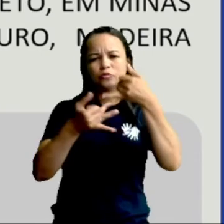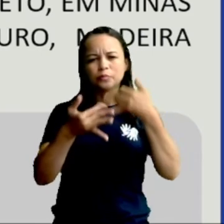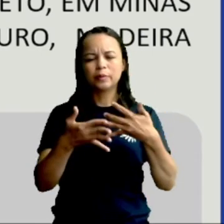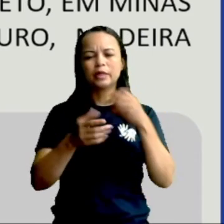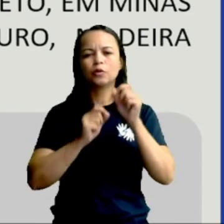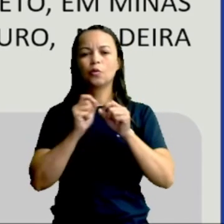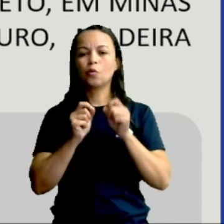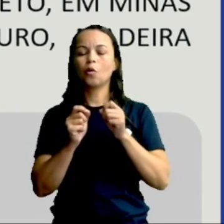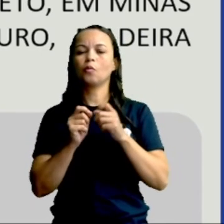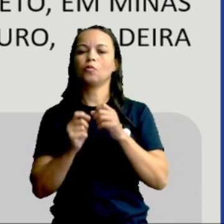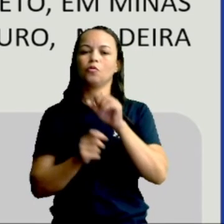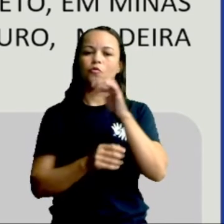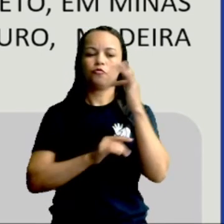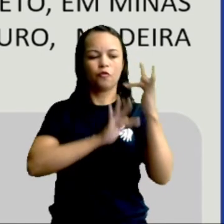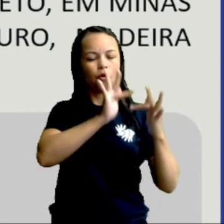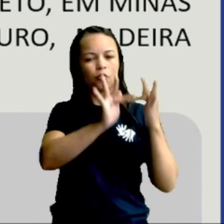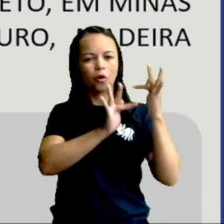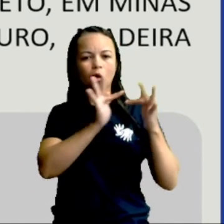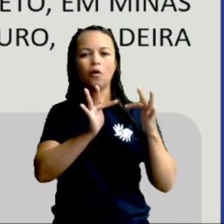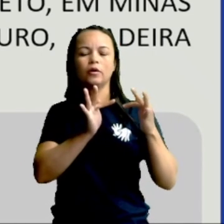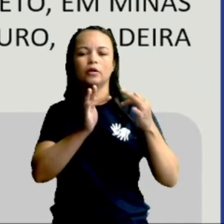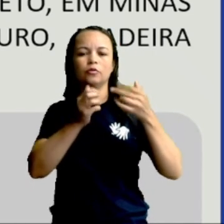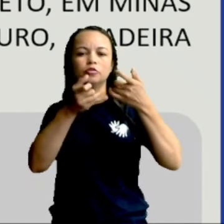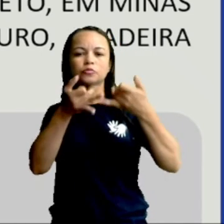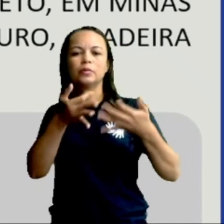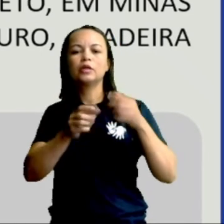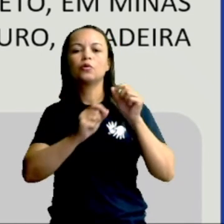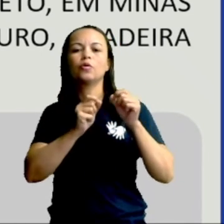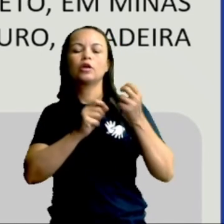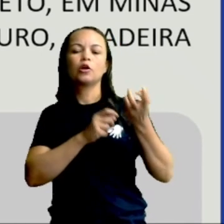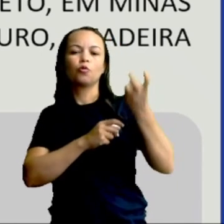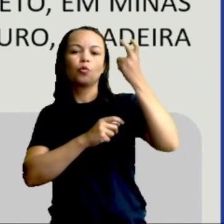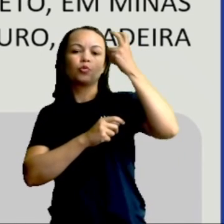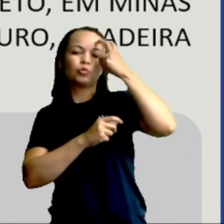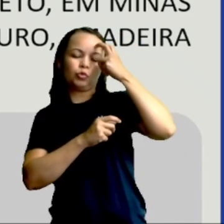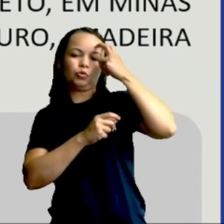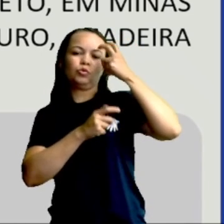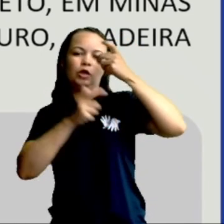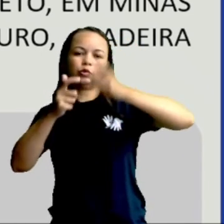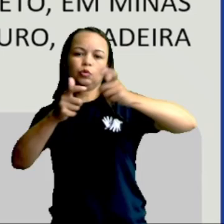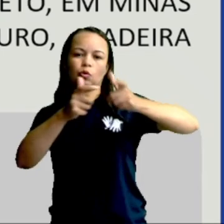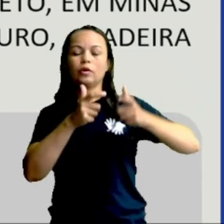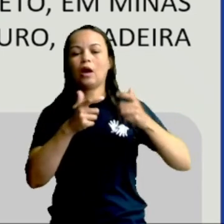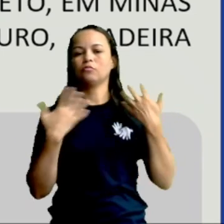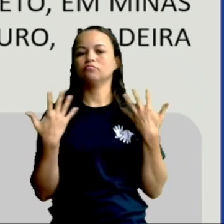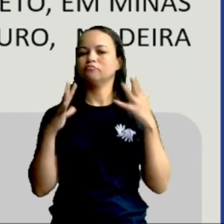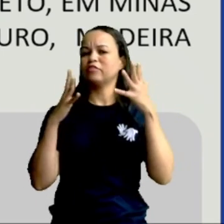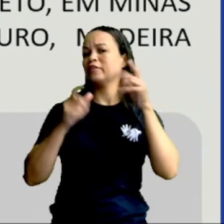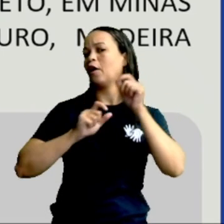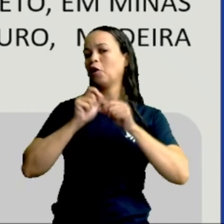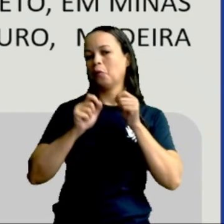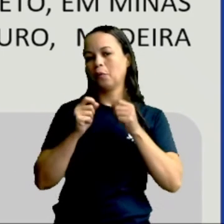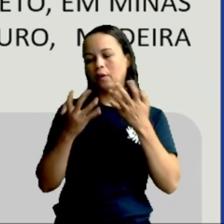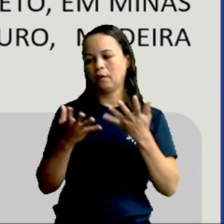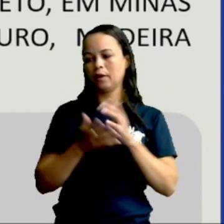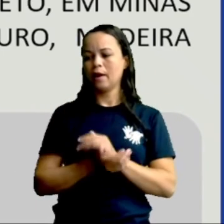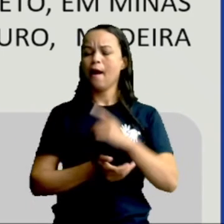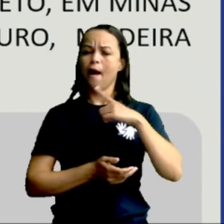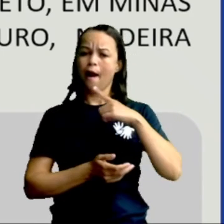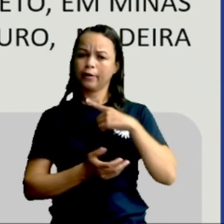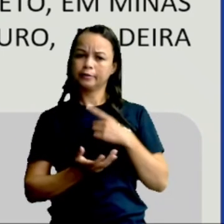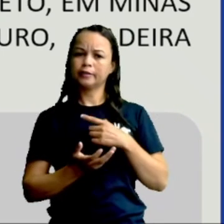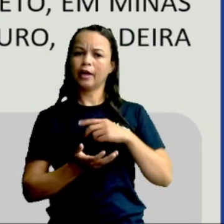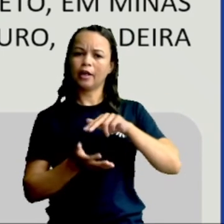da cultura da região, né? O que é que eles produzem e o que é que eles festejam, o que é que eles comemoram. E aí a gente tem os cultos e